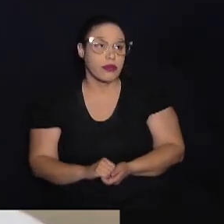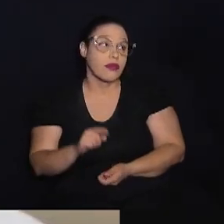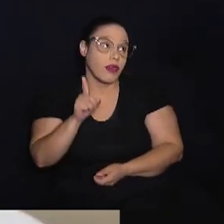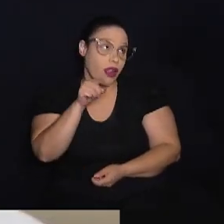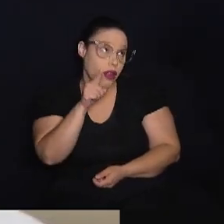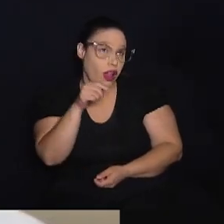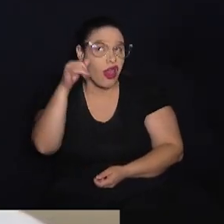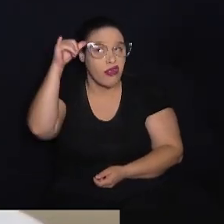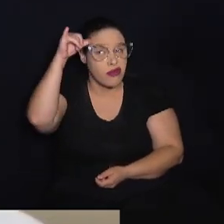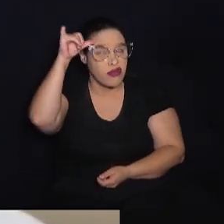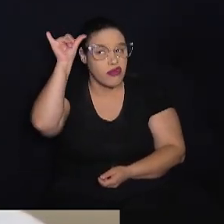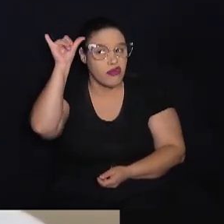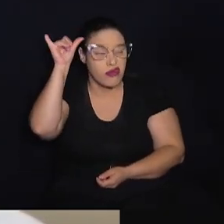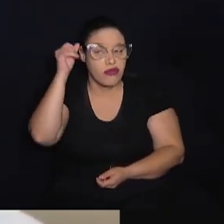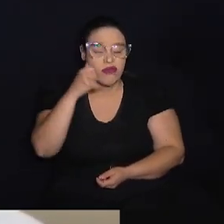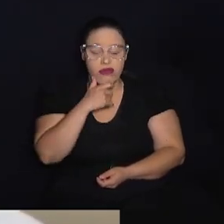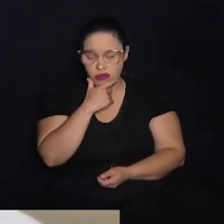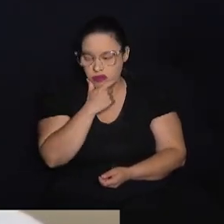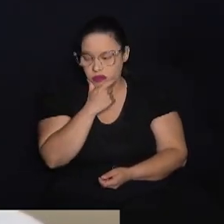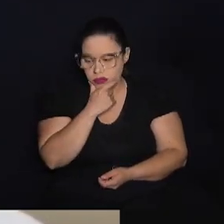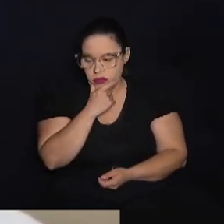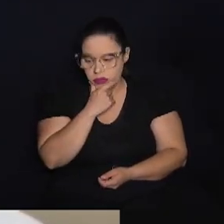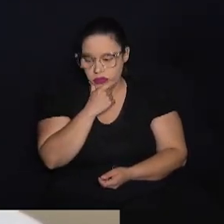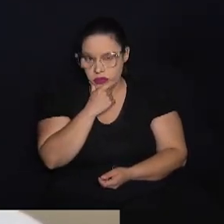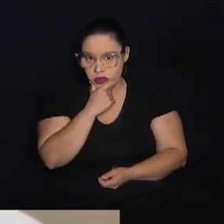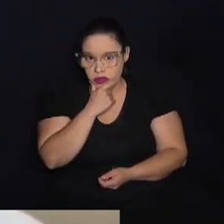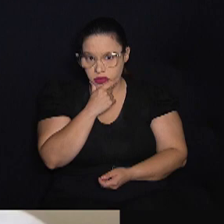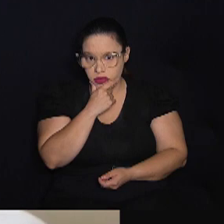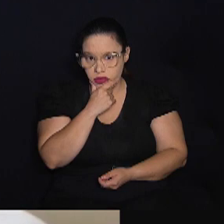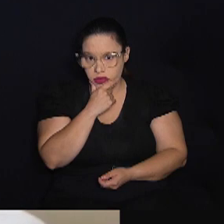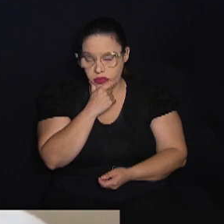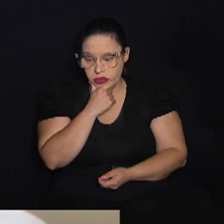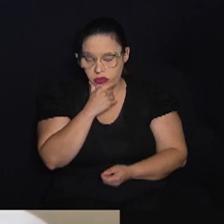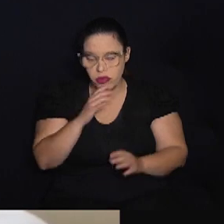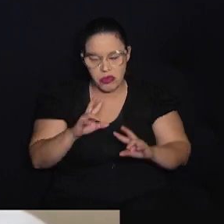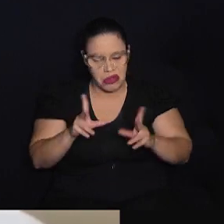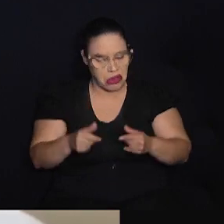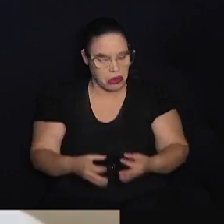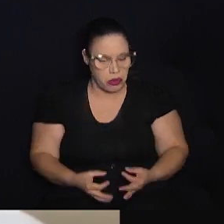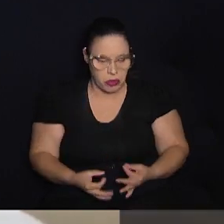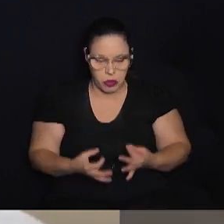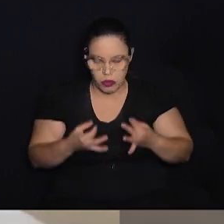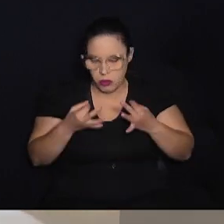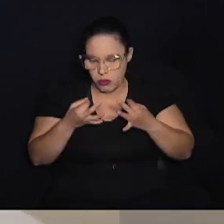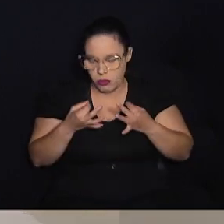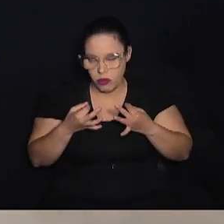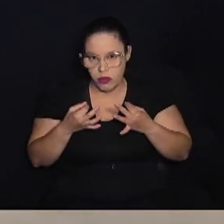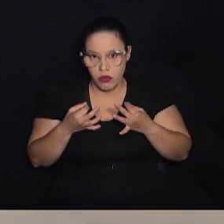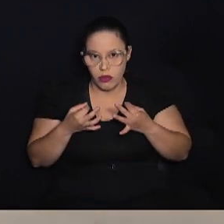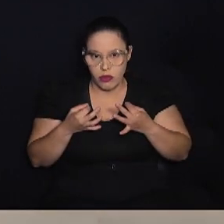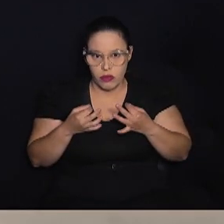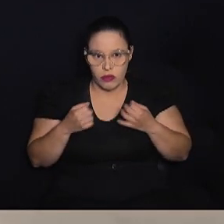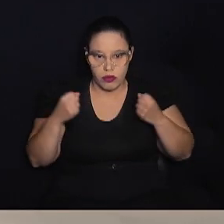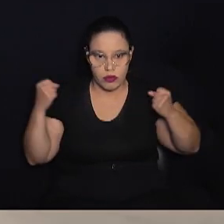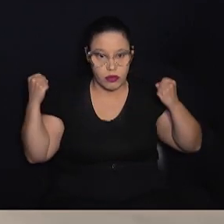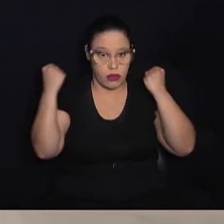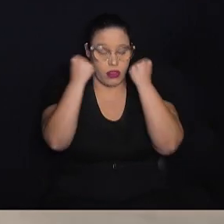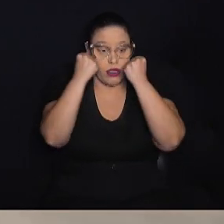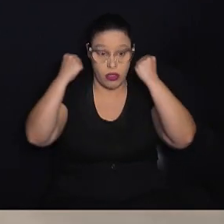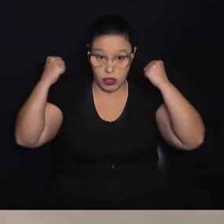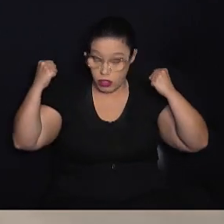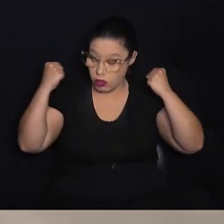A prevenção acaba caindo mais muito parecido com quase todos os tumores, né? Atividade física